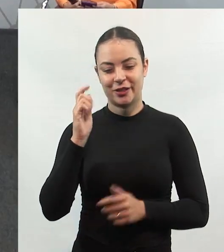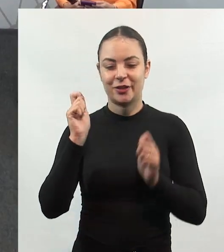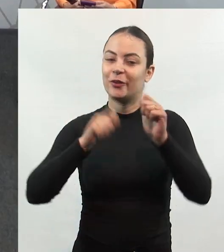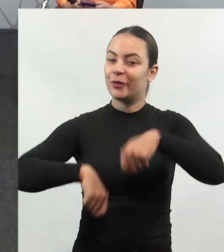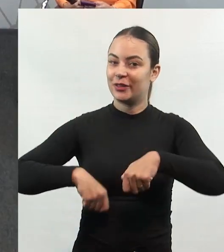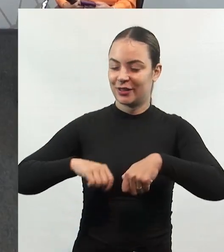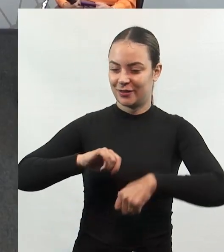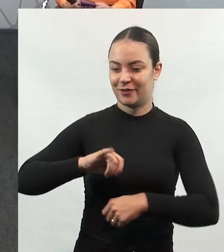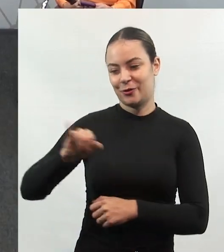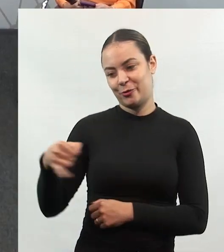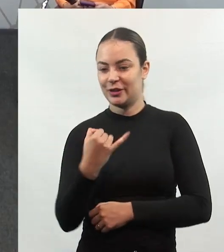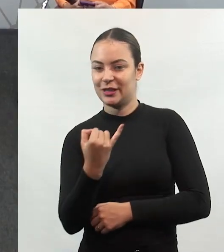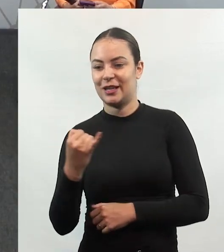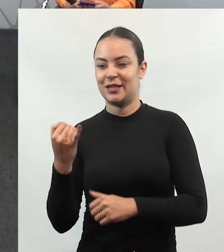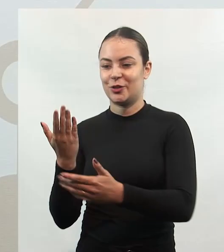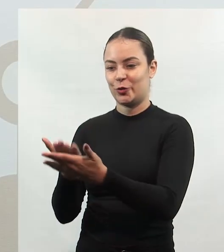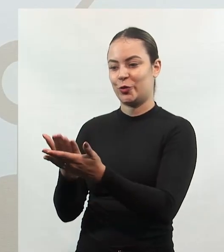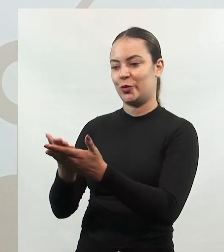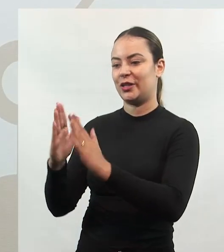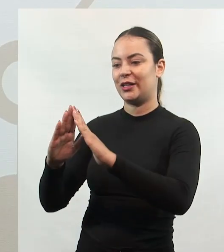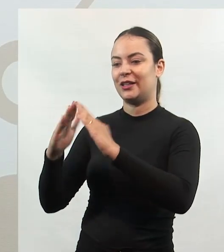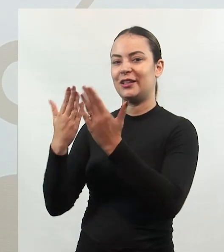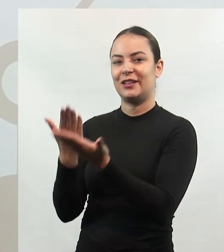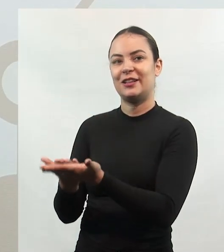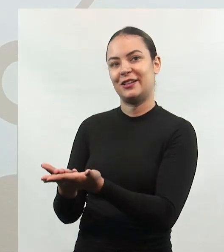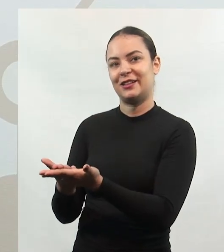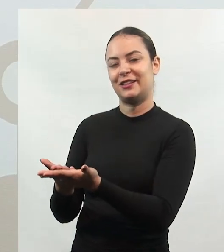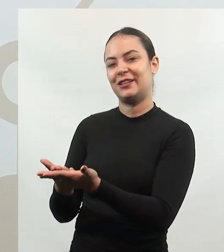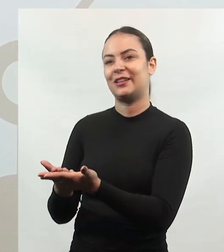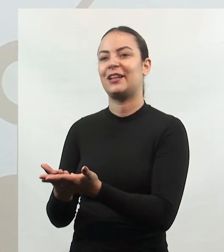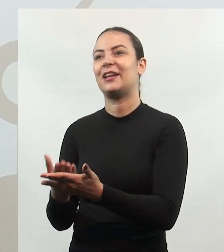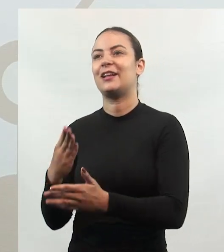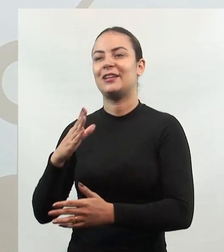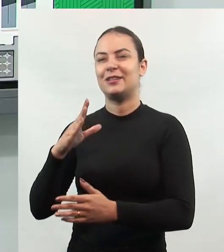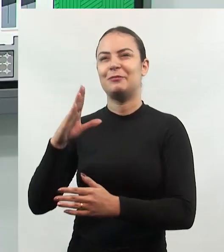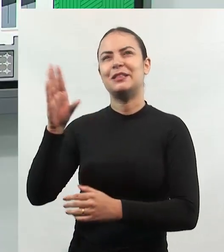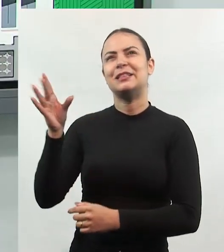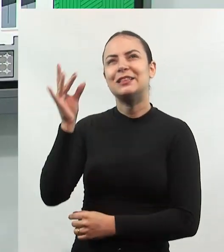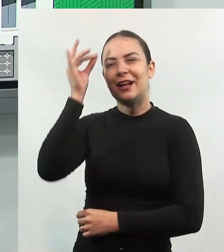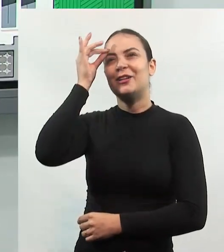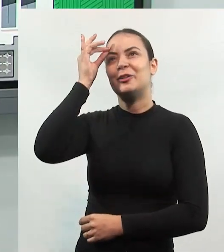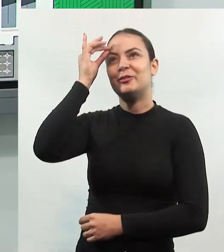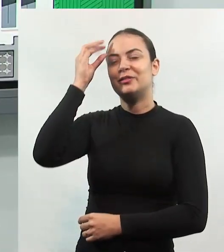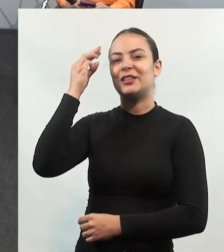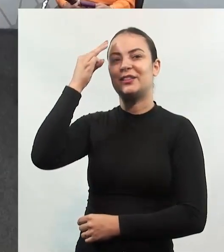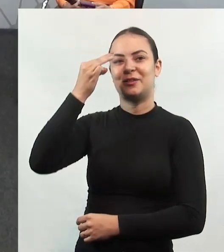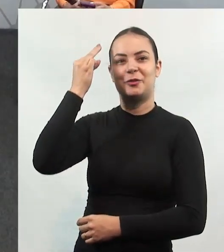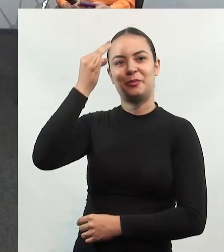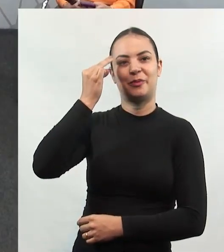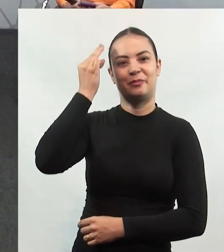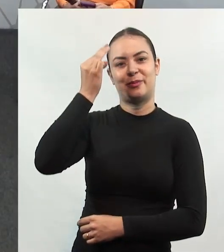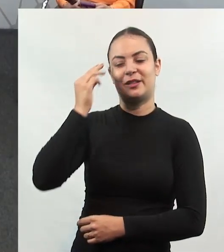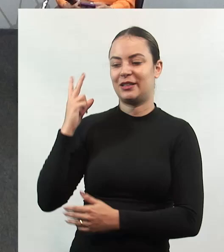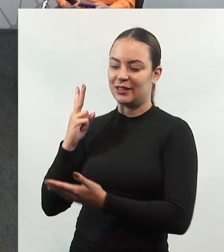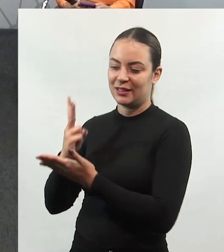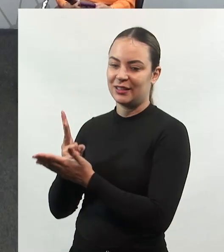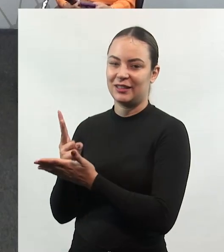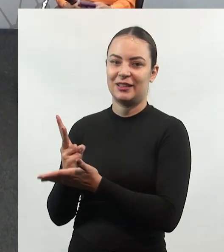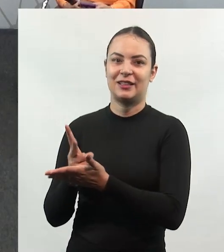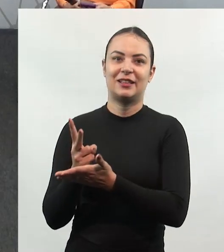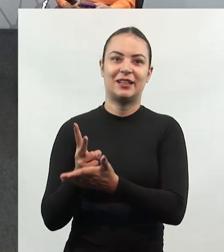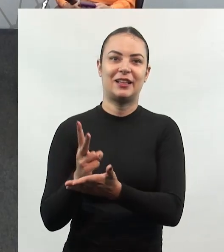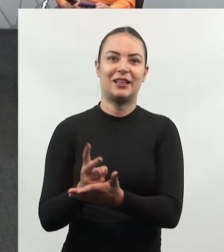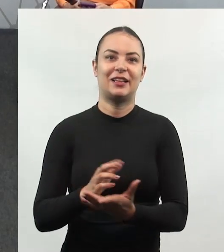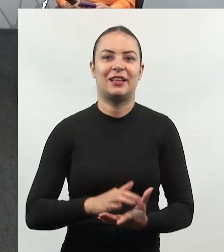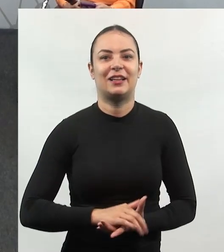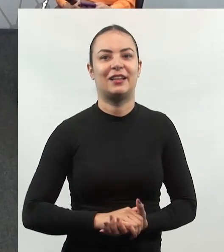comemorando juntas todos essas conquistas de cada uma. É isso, acho que o Carmela fez... Quem estudou, quem